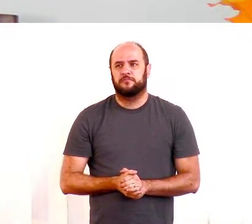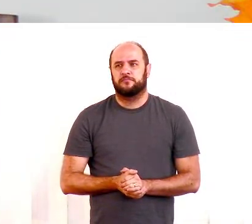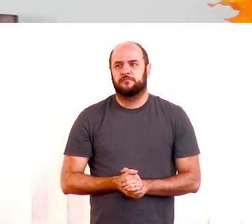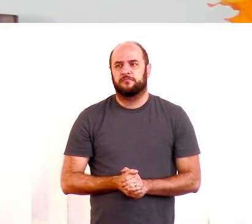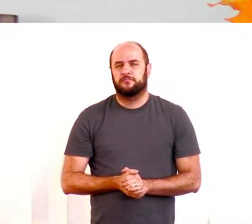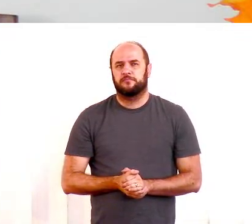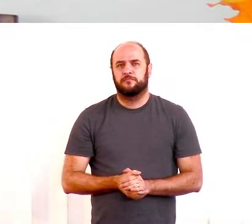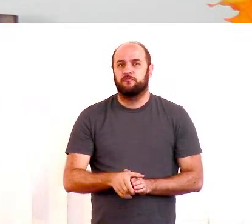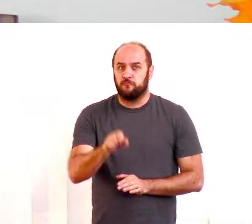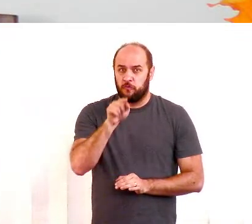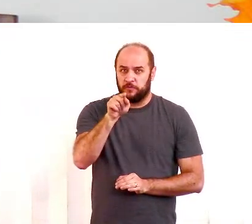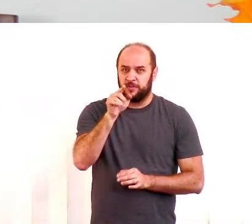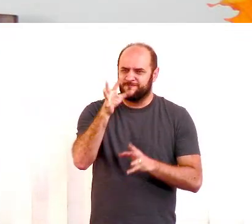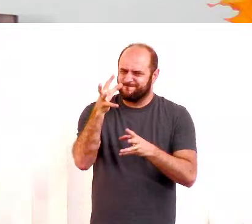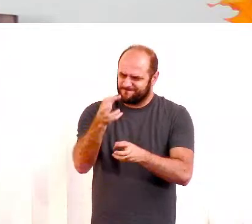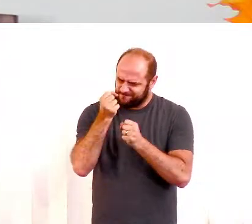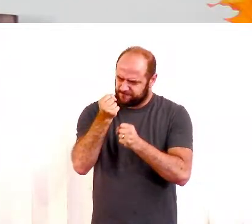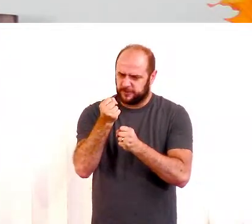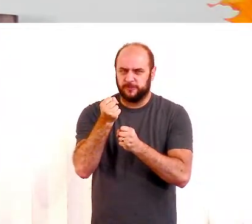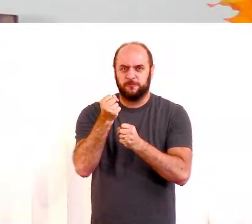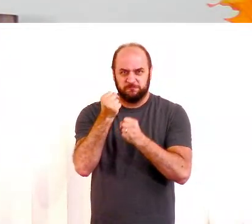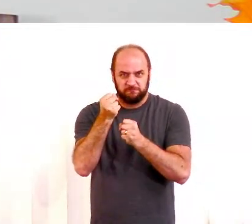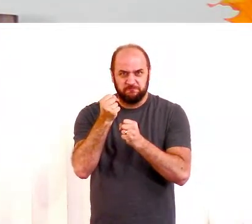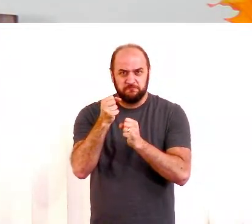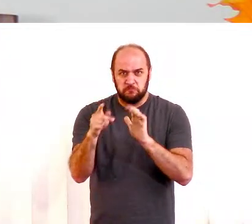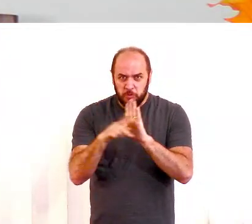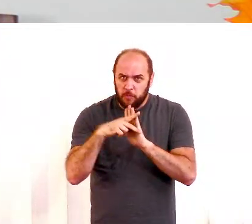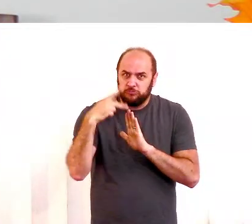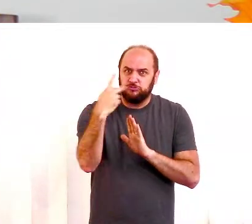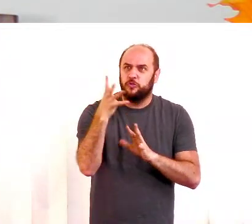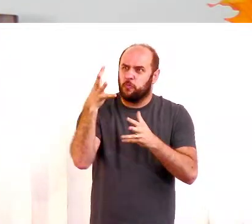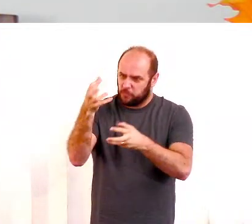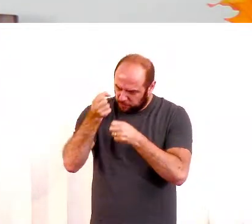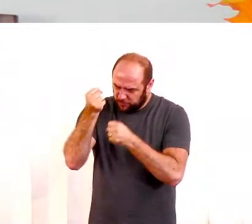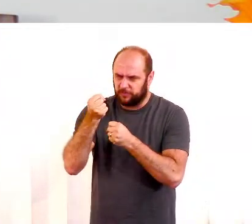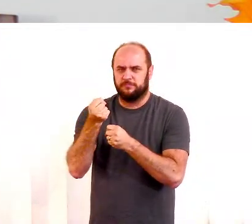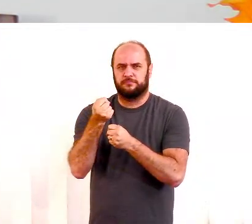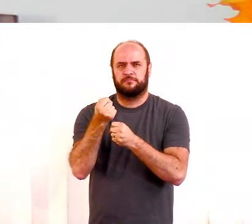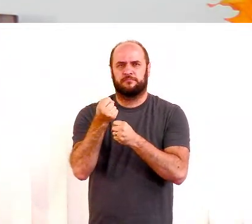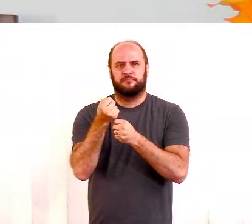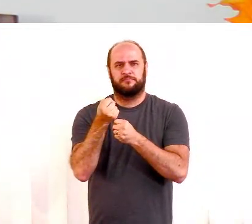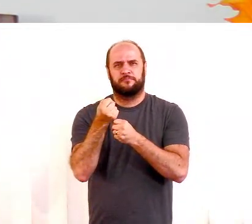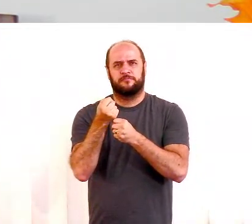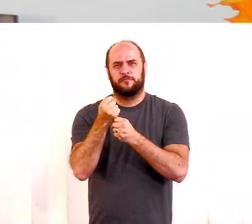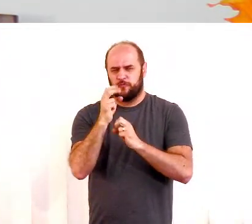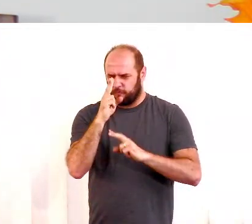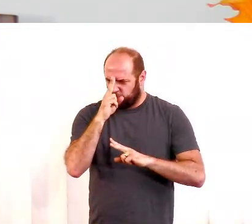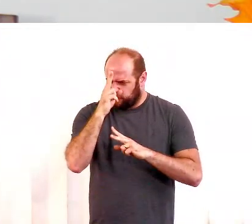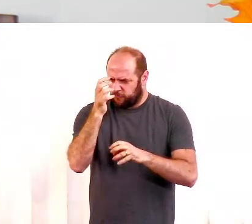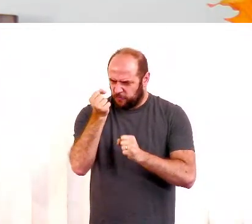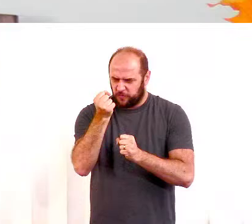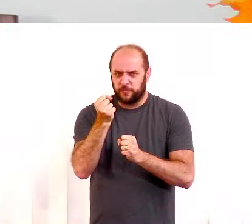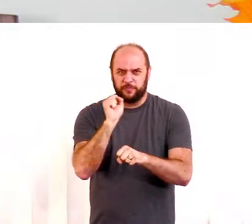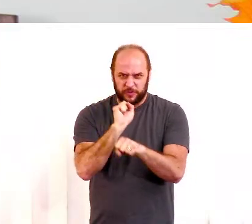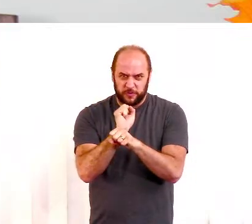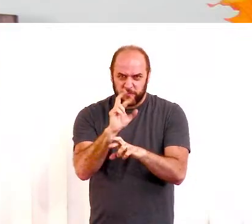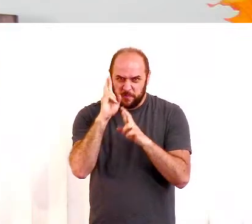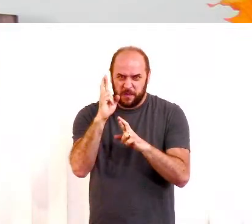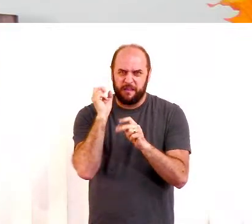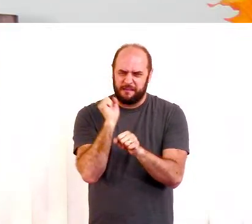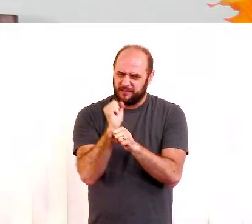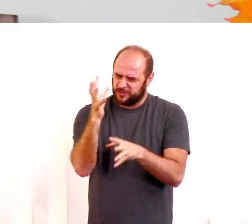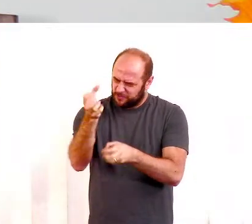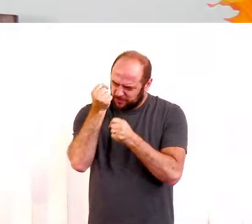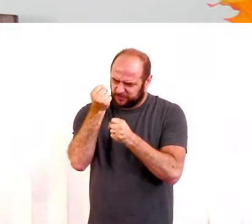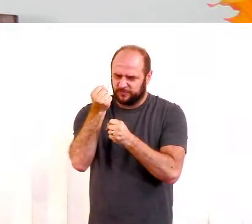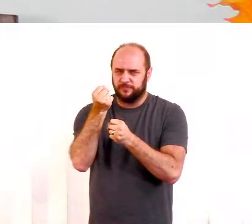Pegue. Aproprie-se. Tome posse. Lance mão da esperança proposta.